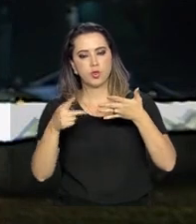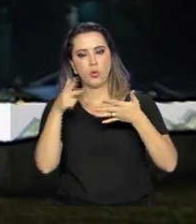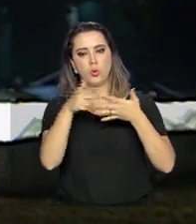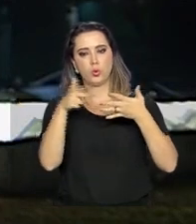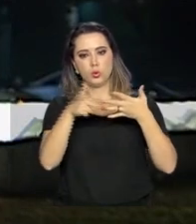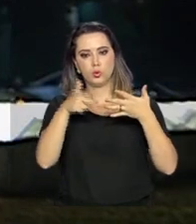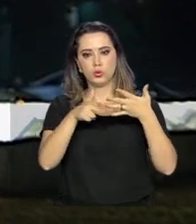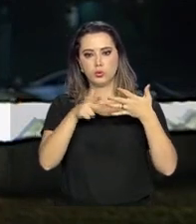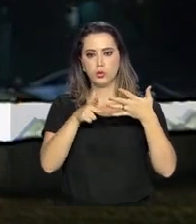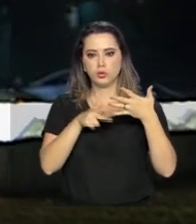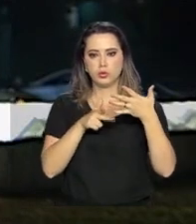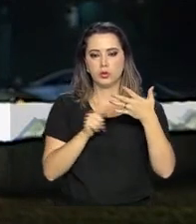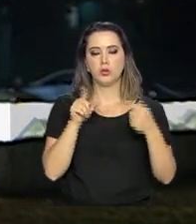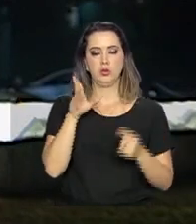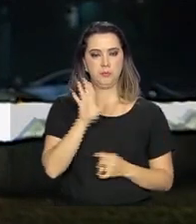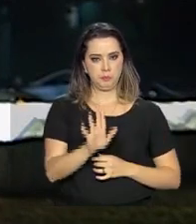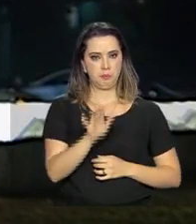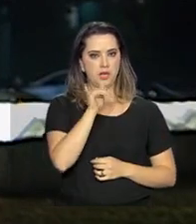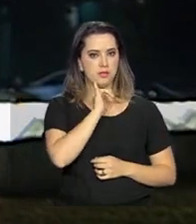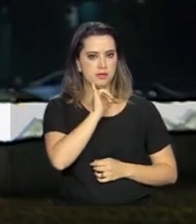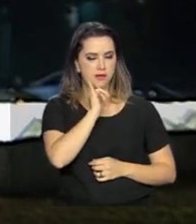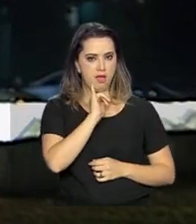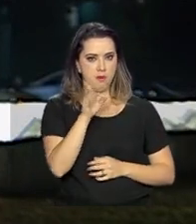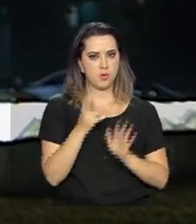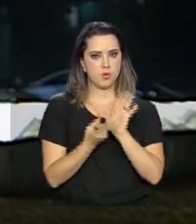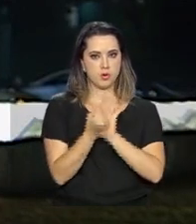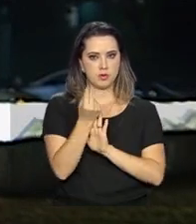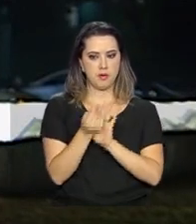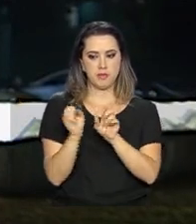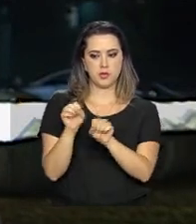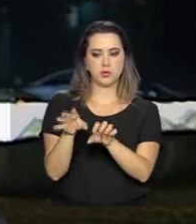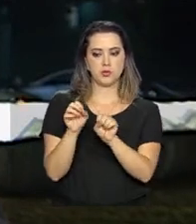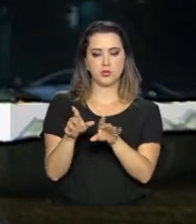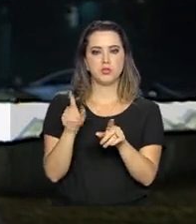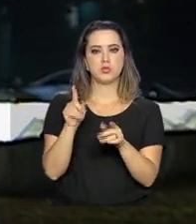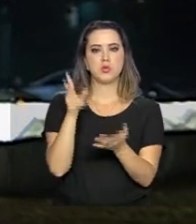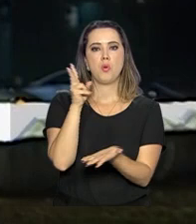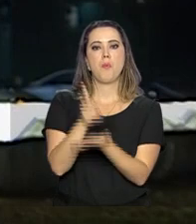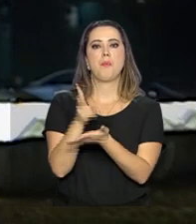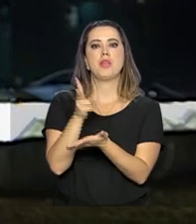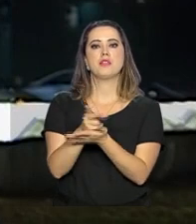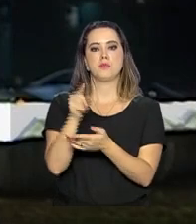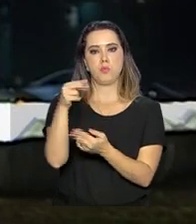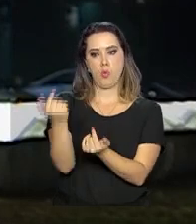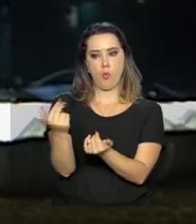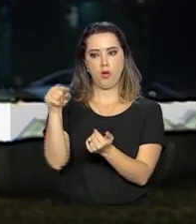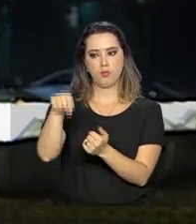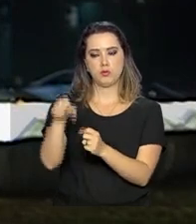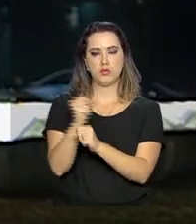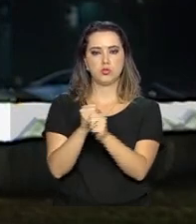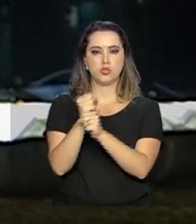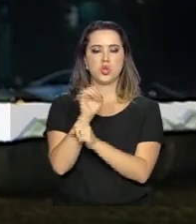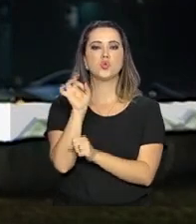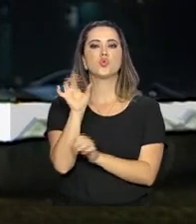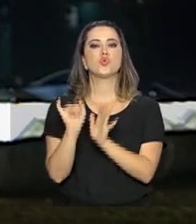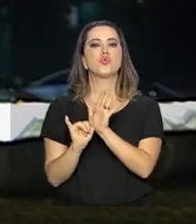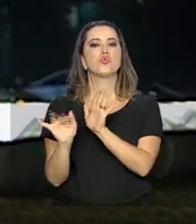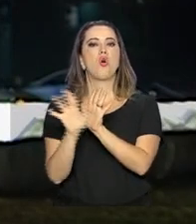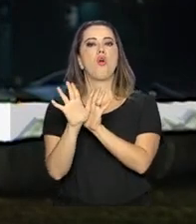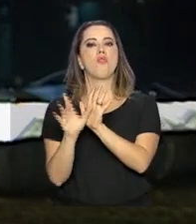por exemplo o que estabelecia que um orçamento para a educação seria o mesmo deste ano reajustado pela inflação